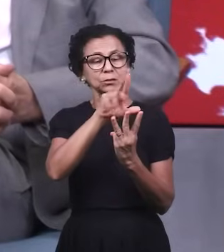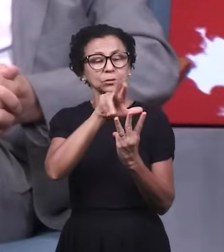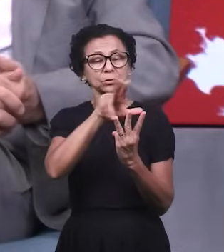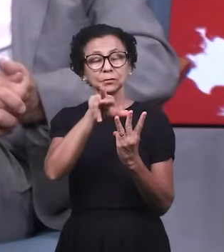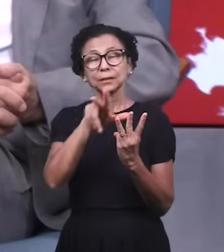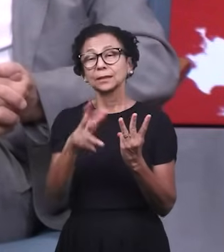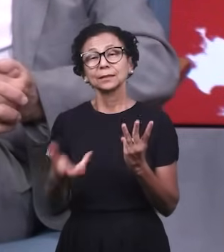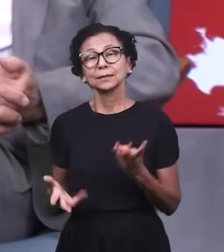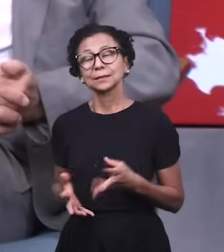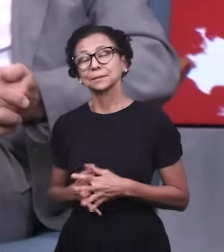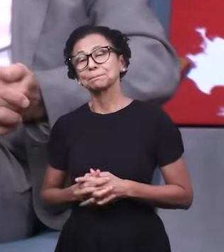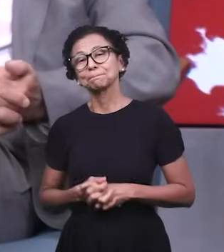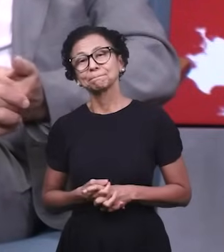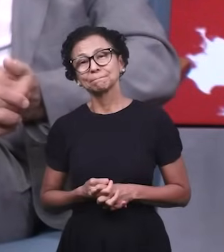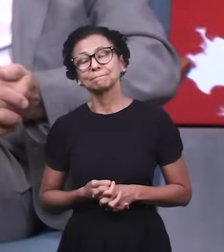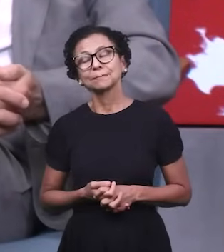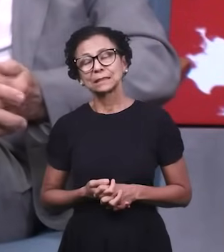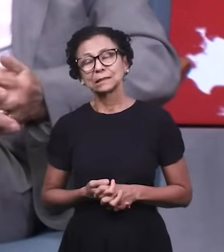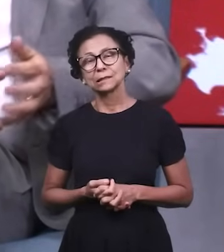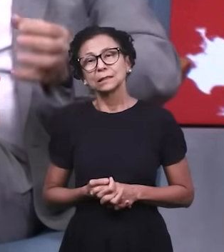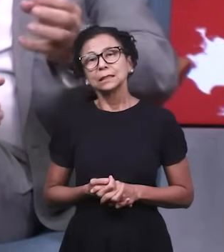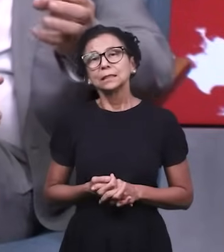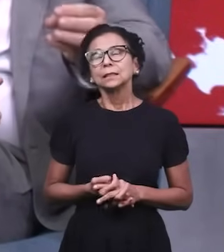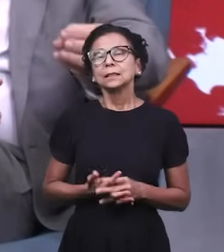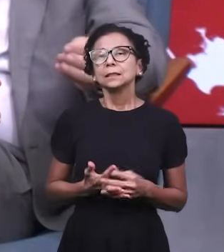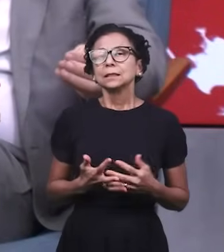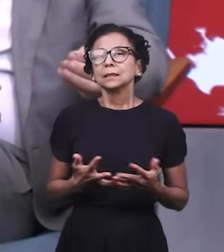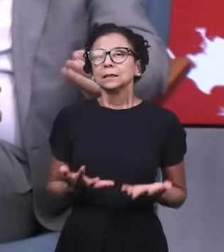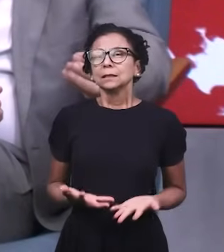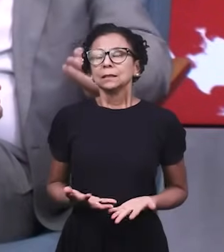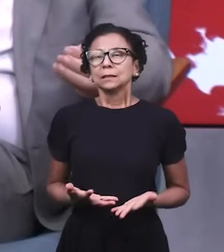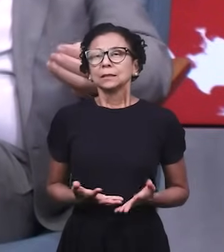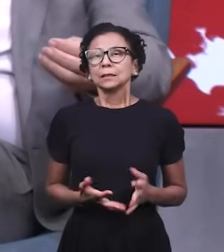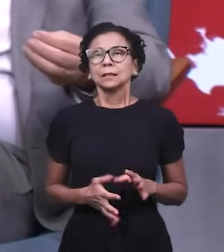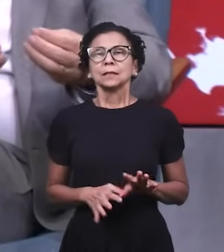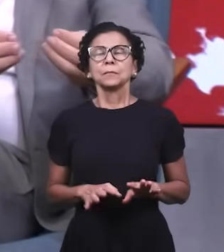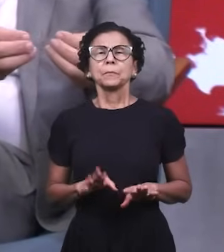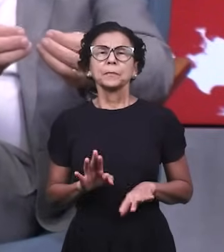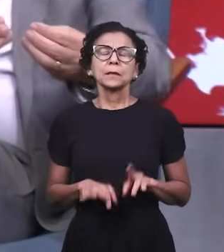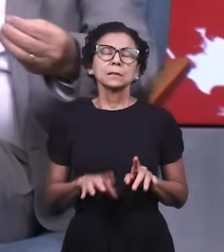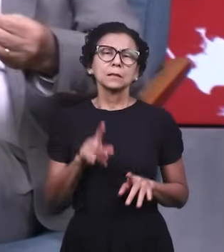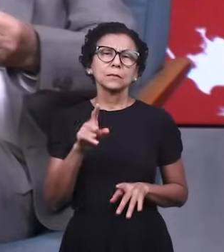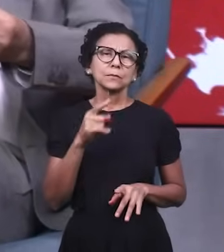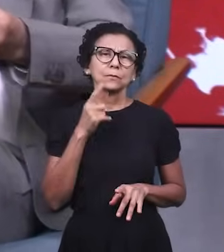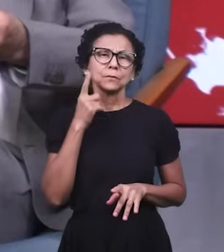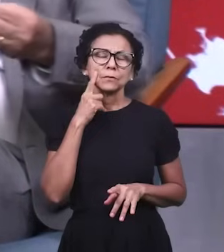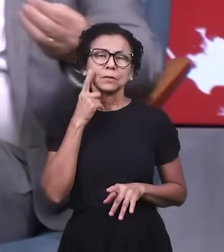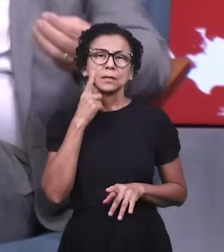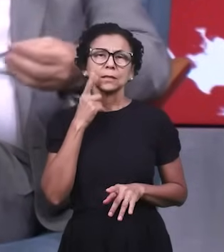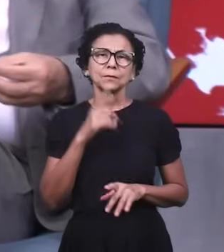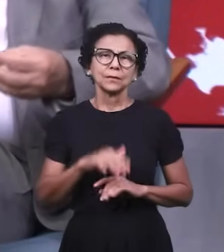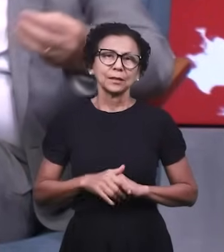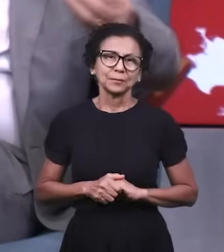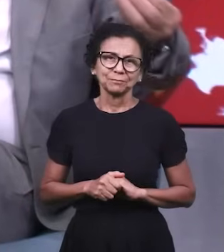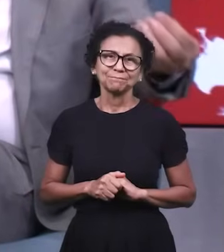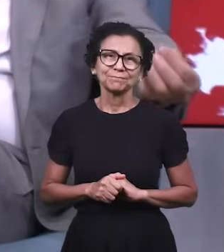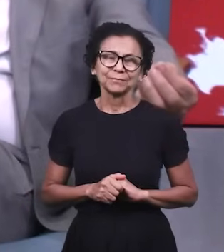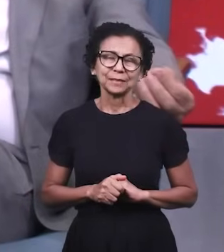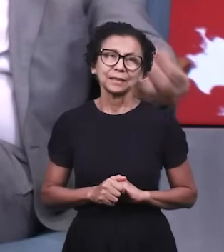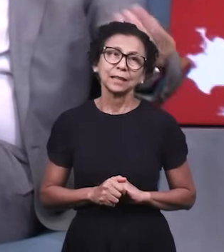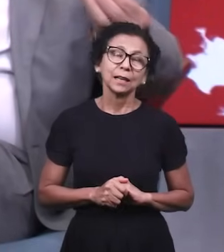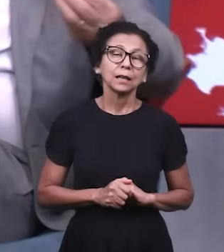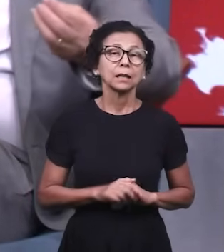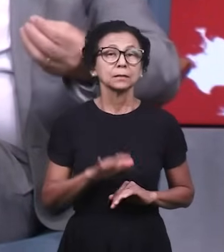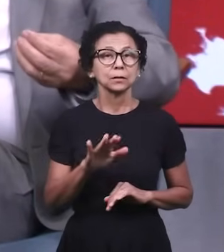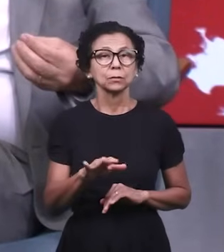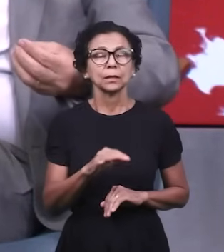não. Em muitos casos, às vezes, você vê nitidamente a transição do ato para o processo. Ele tem uma